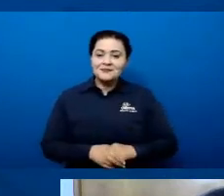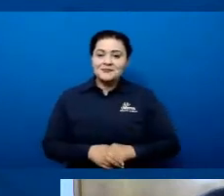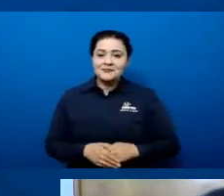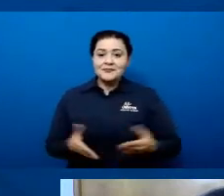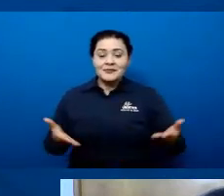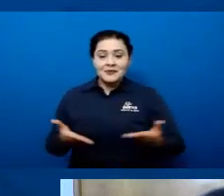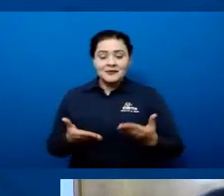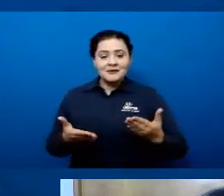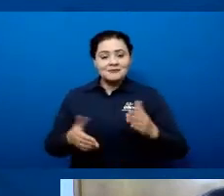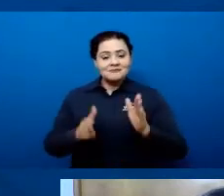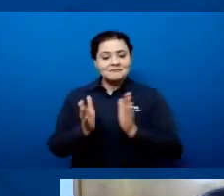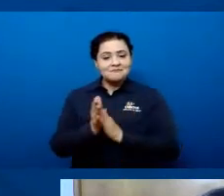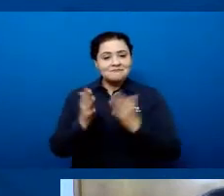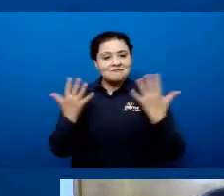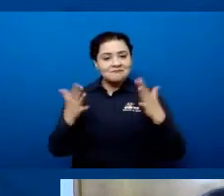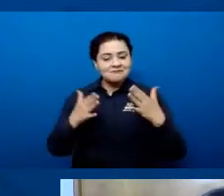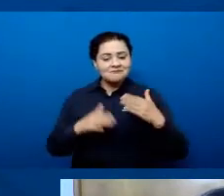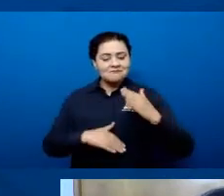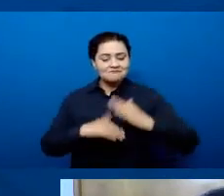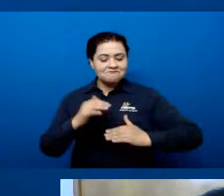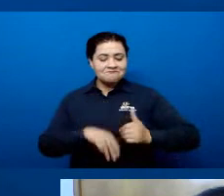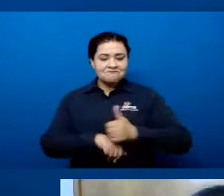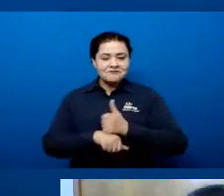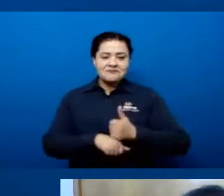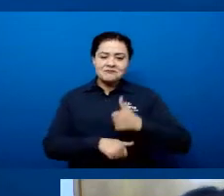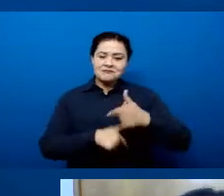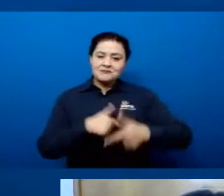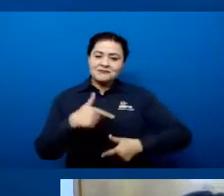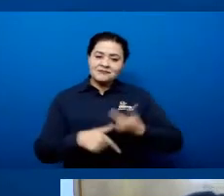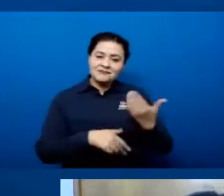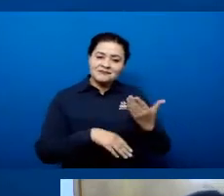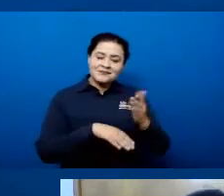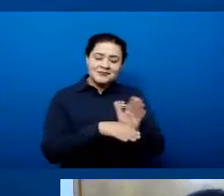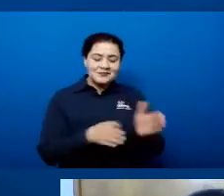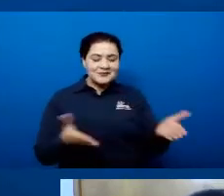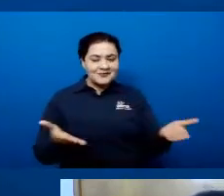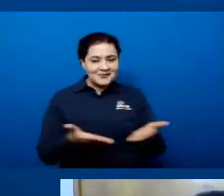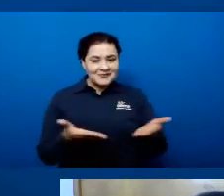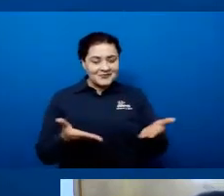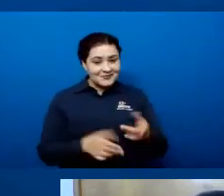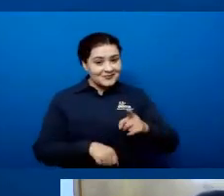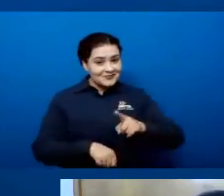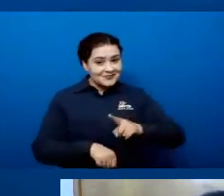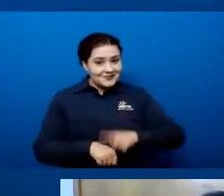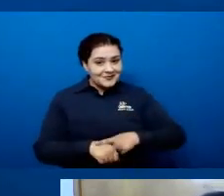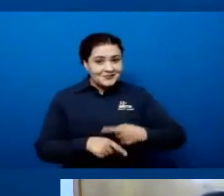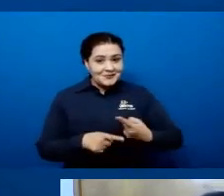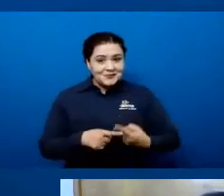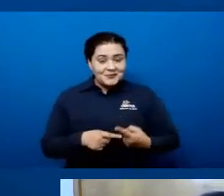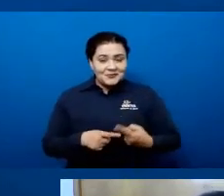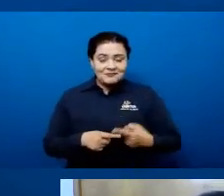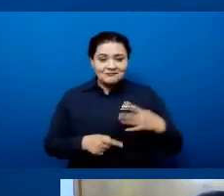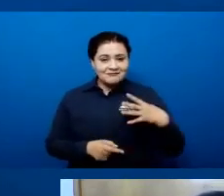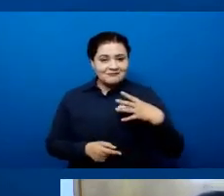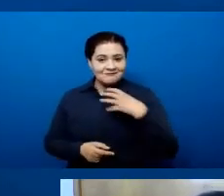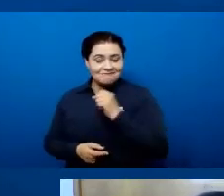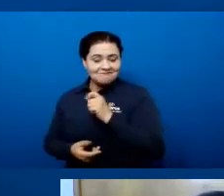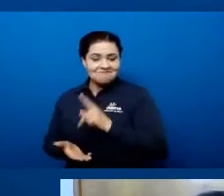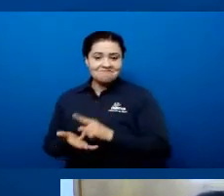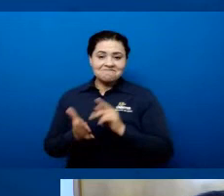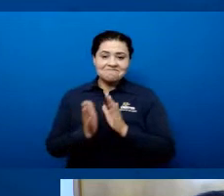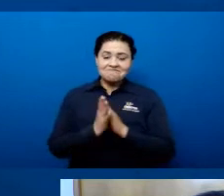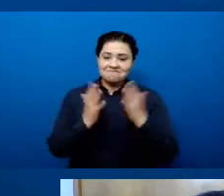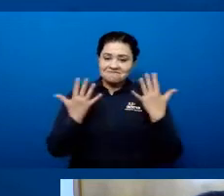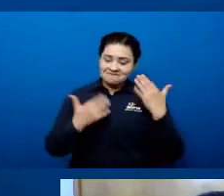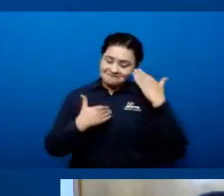pelo teu trabalho, teu profissionalismo e pela contribuição que você deu com a gente nesse tempo, assim, que nesse momento foi muito rápido mesmo. Parabéns, muito